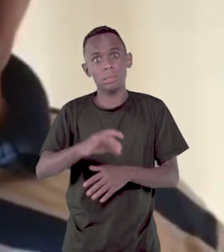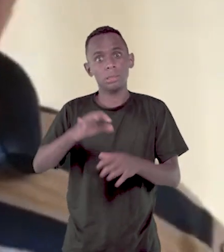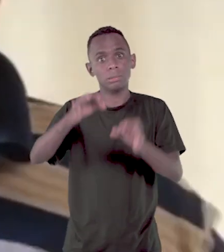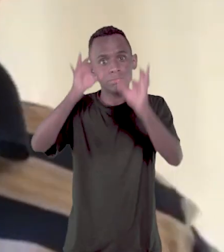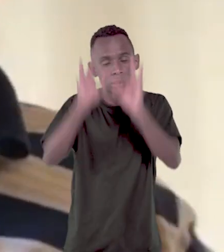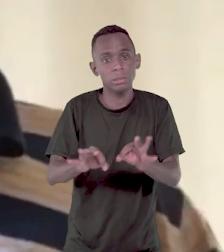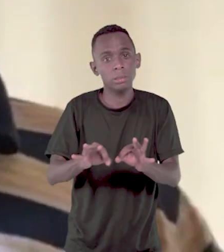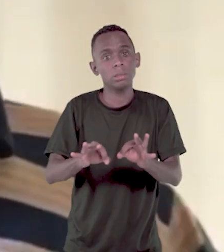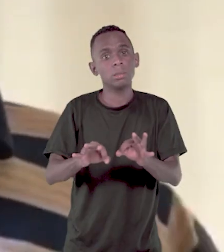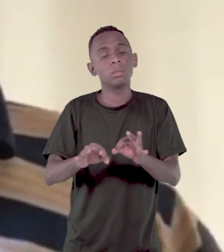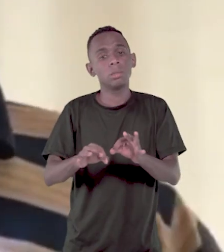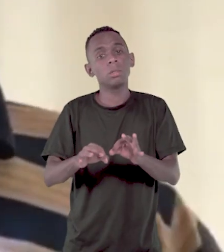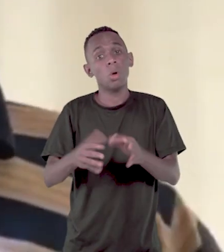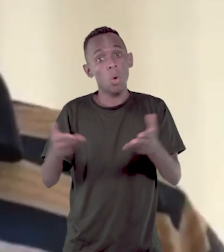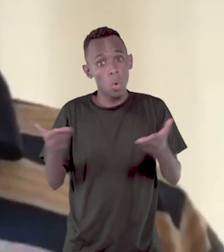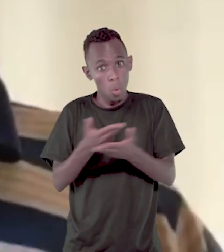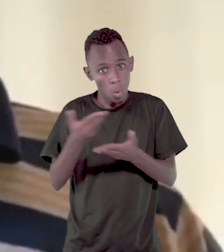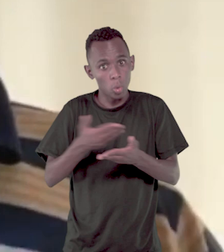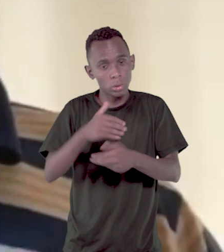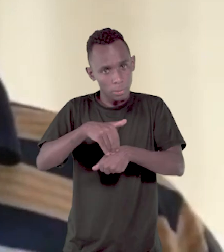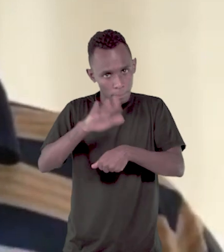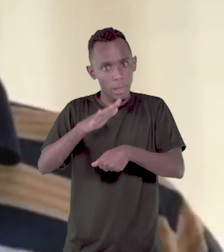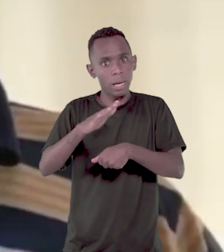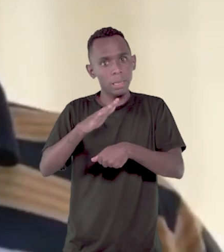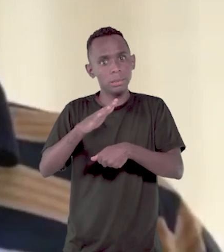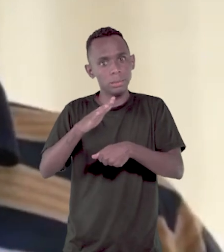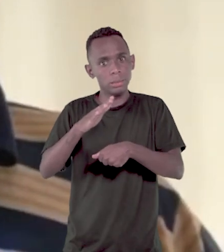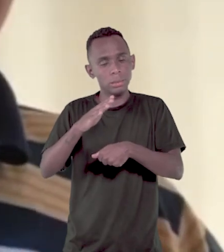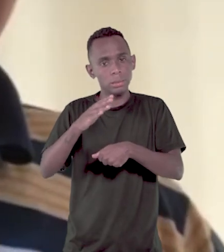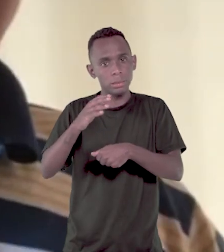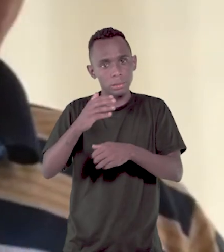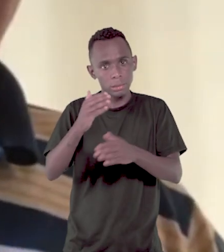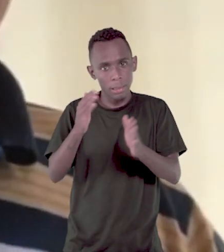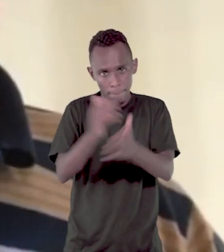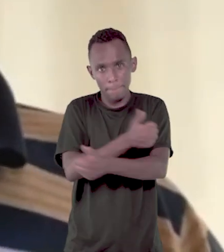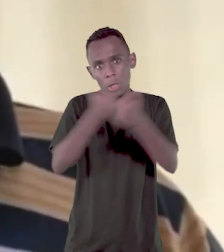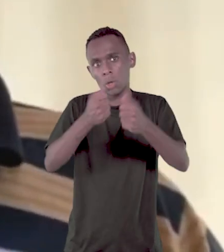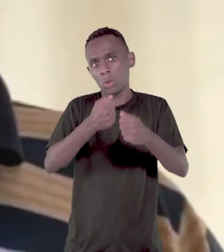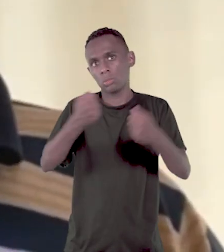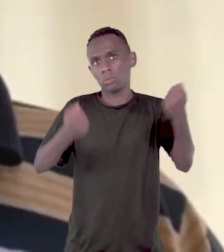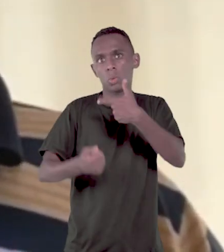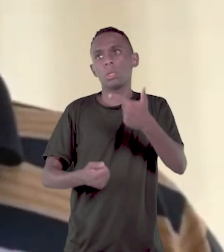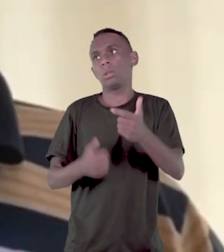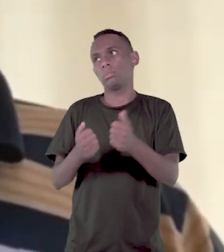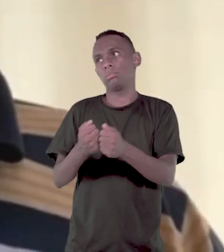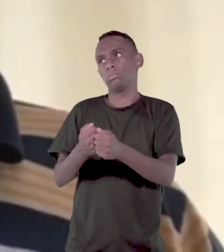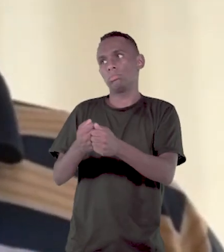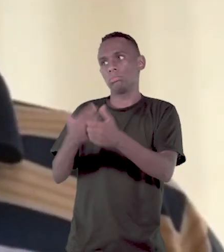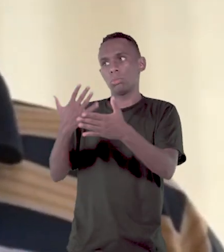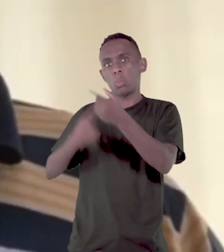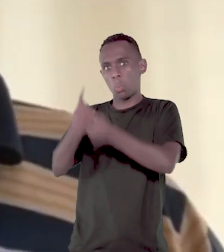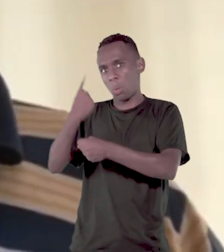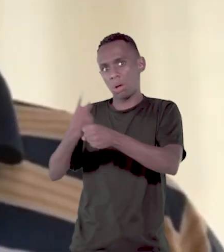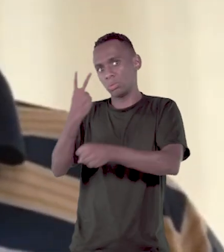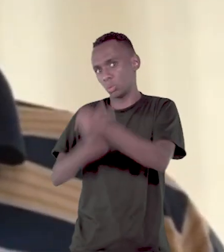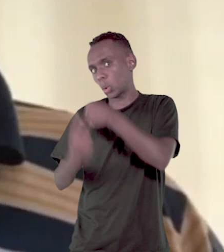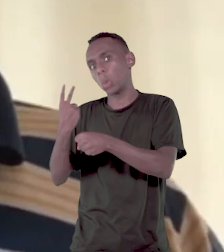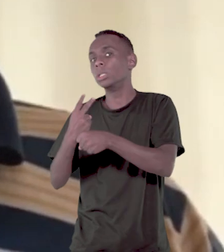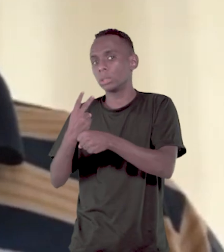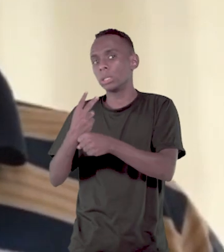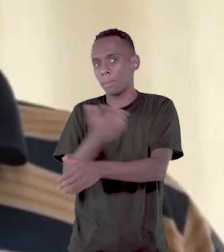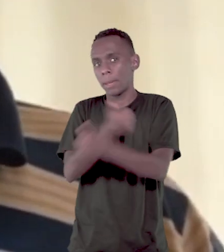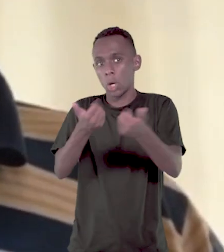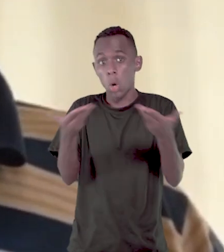bater o martelo, mas a situação hoje é bem mais favorável do que há um tempo atrás, né? E,